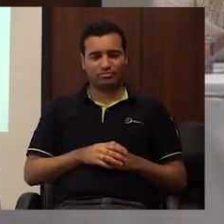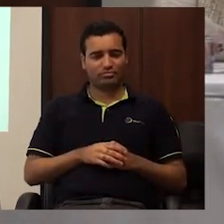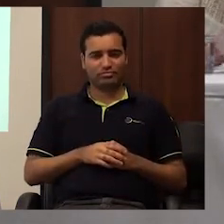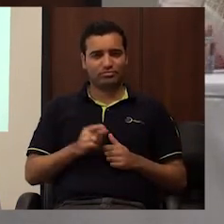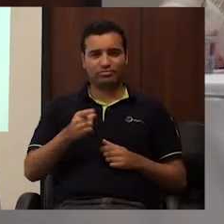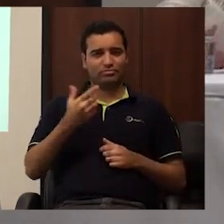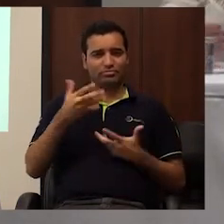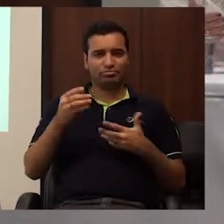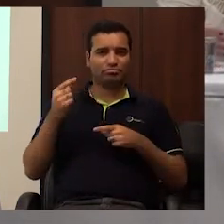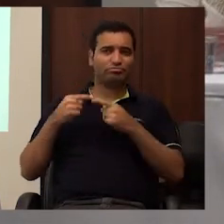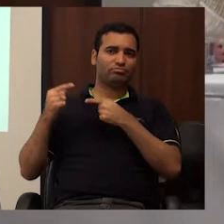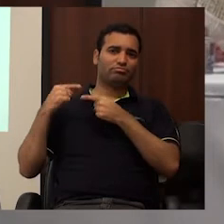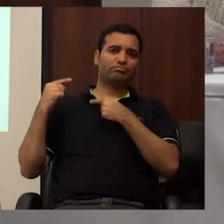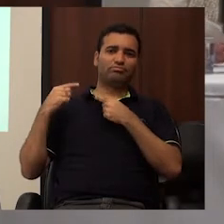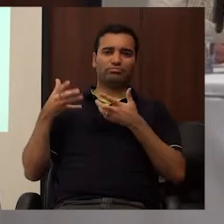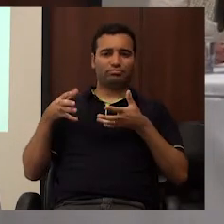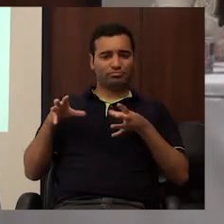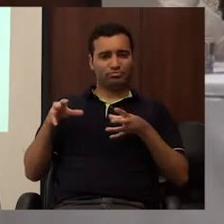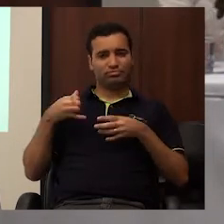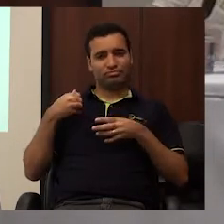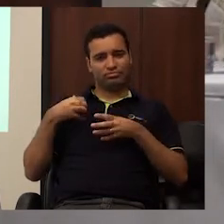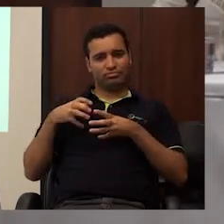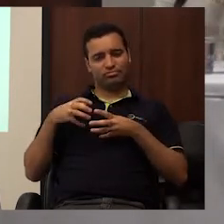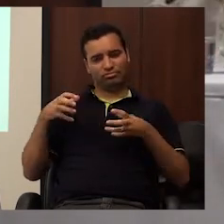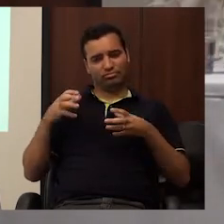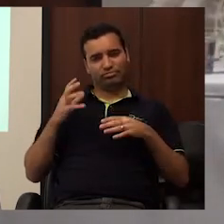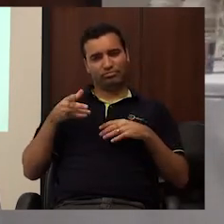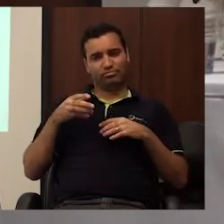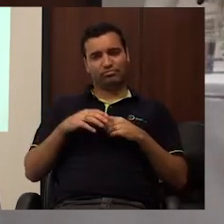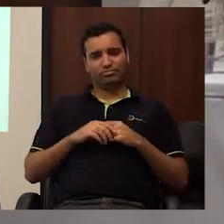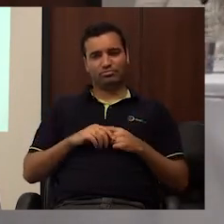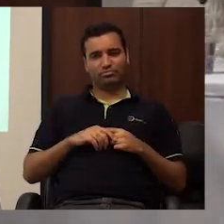retrógrada, embora tenha idade para isso, mas